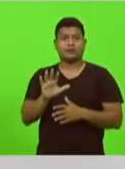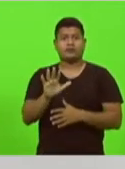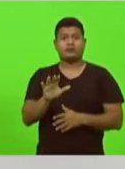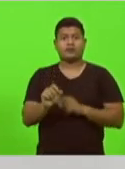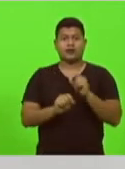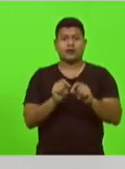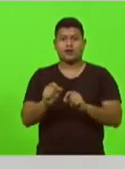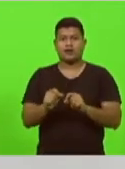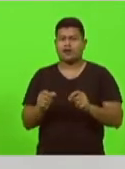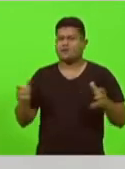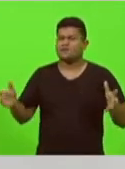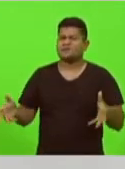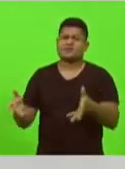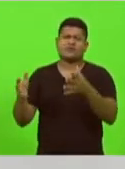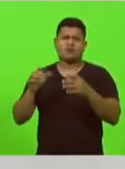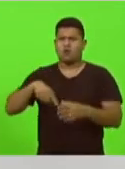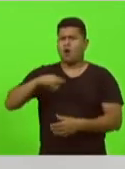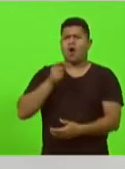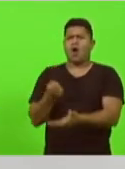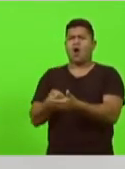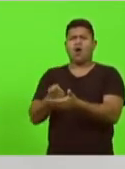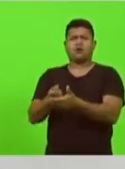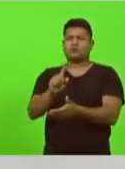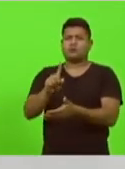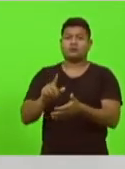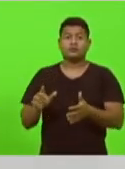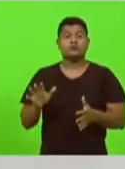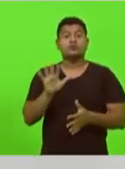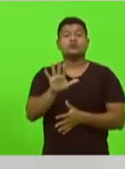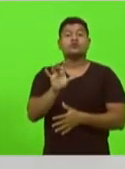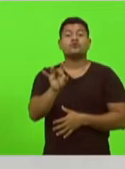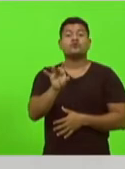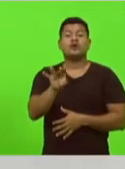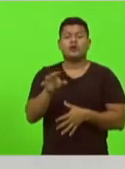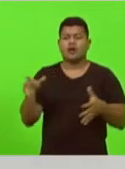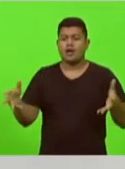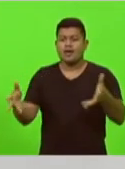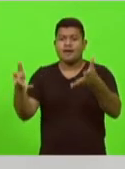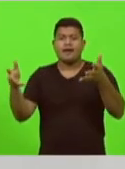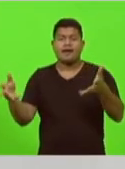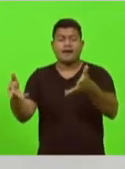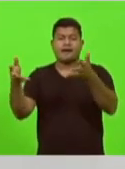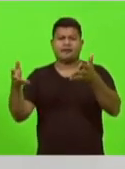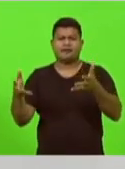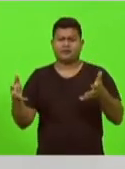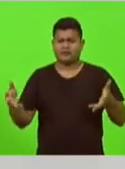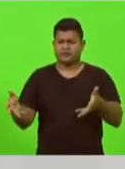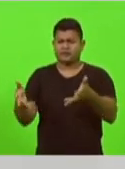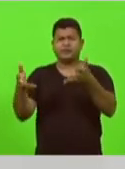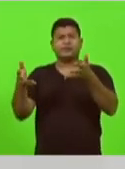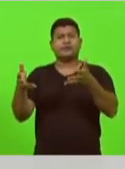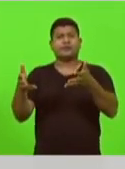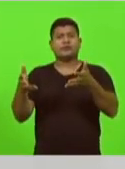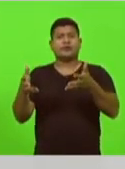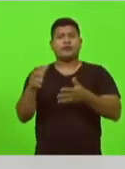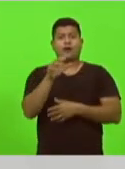palavra, incentivo. Nós não estamos obrigando, nós estamos incentivando. Né? Então, eles estão incentivando os